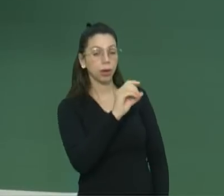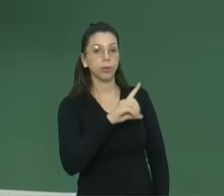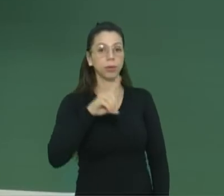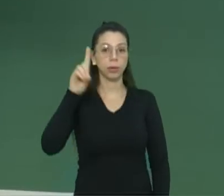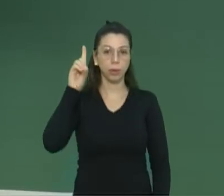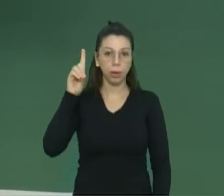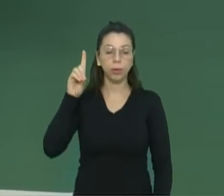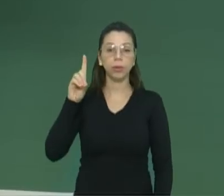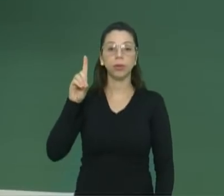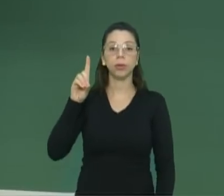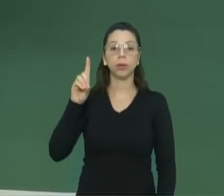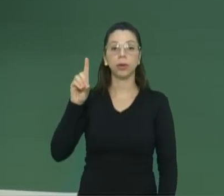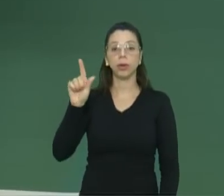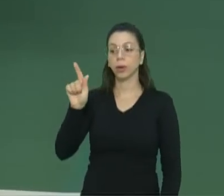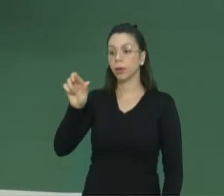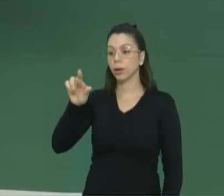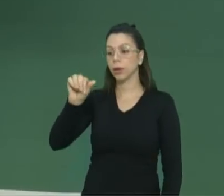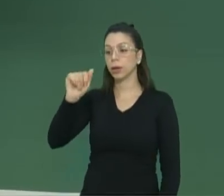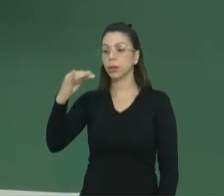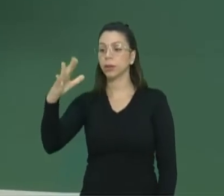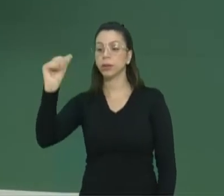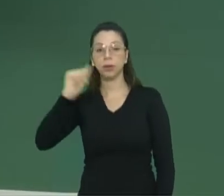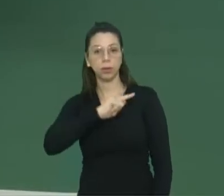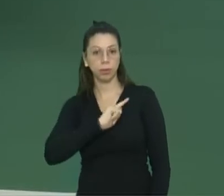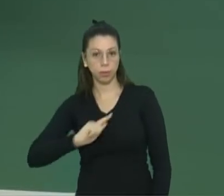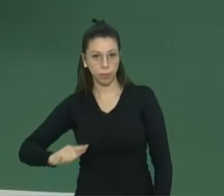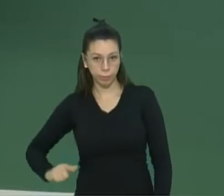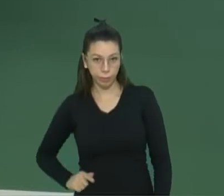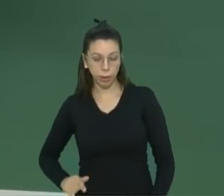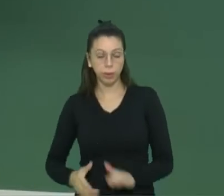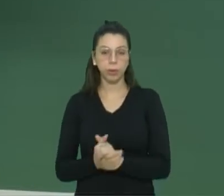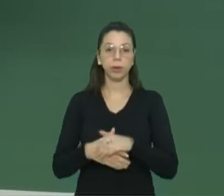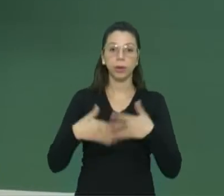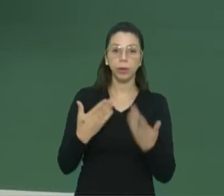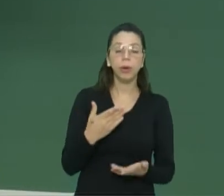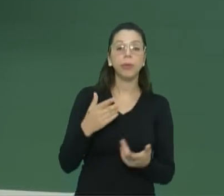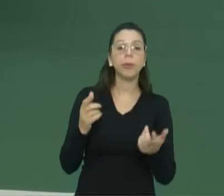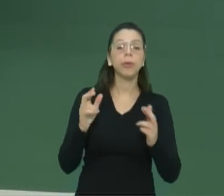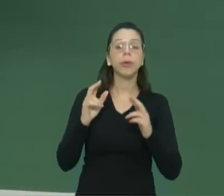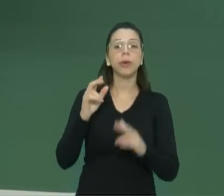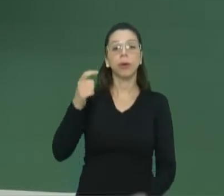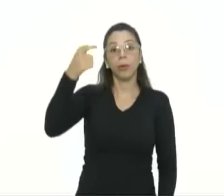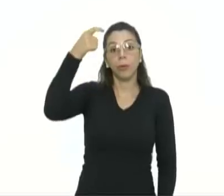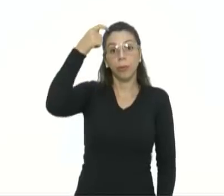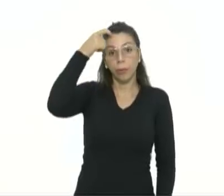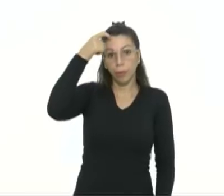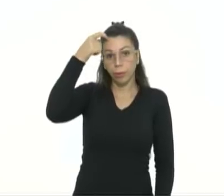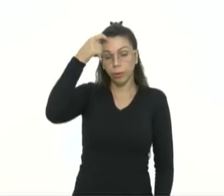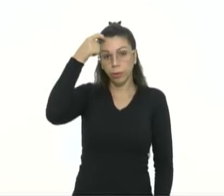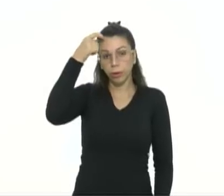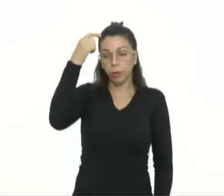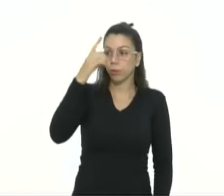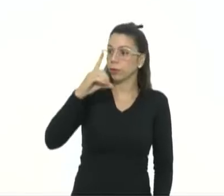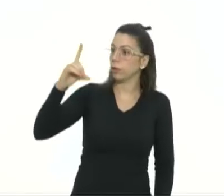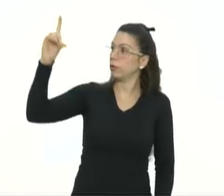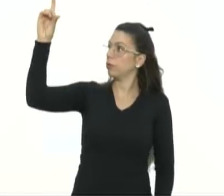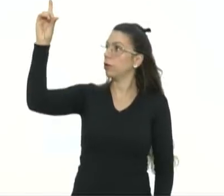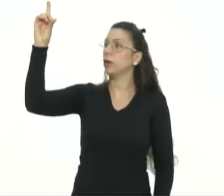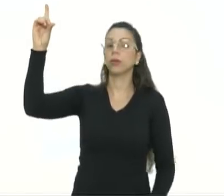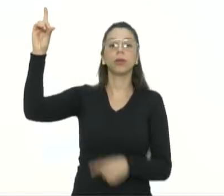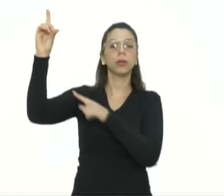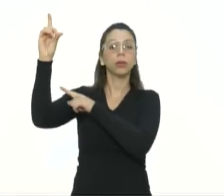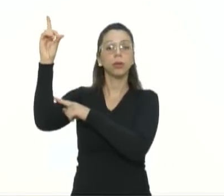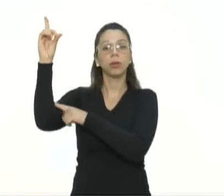norteia pela noção de Deus. Por isso, a noção divina é tão importante. O governante está no poder por